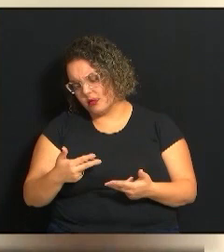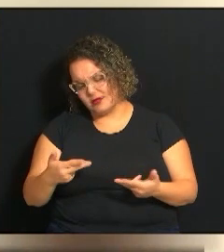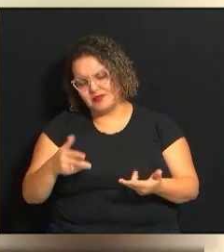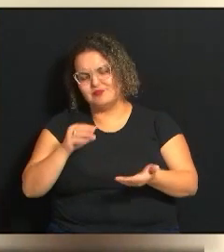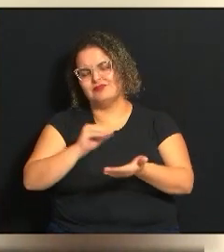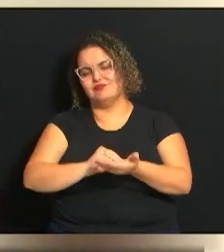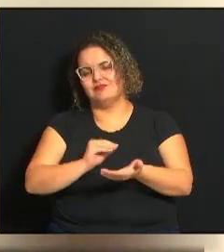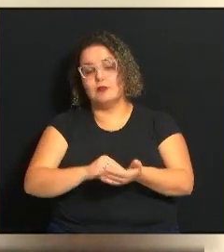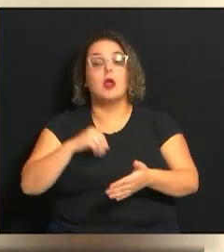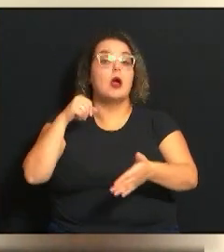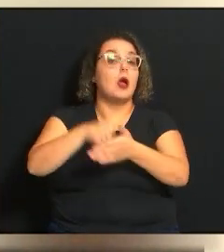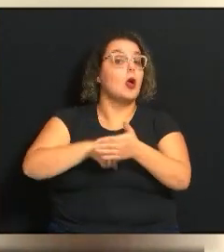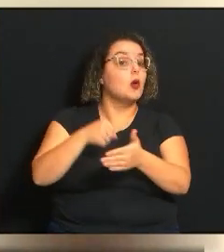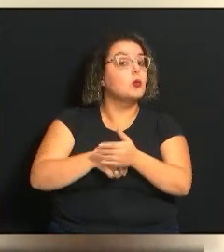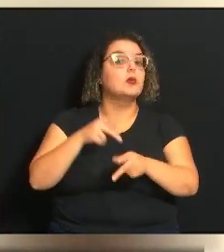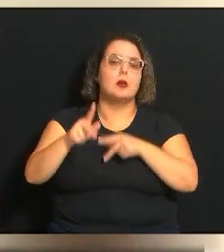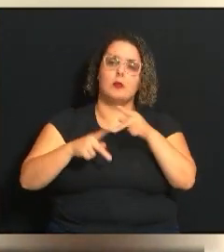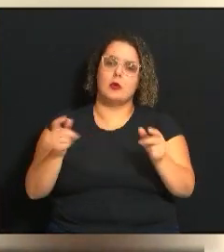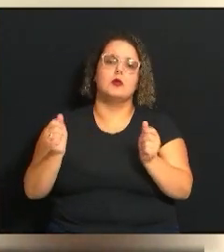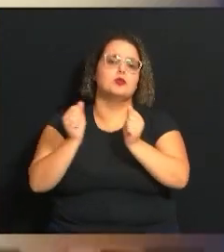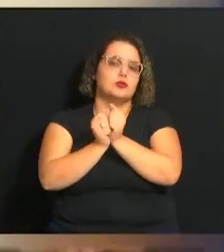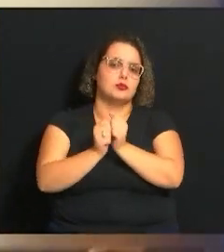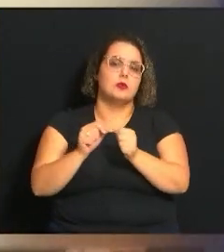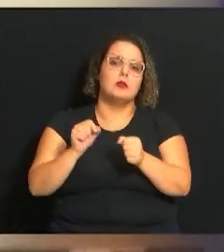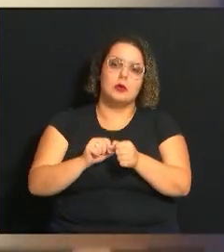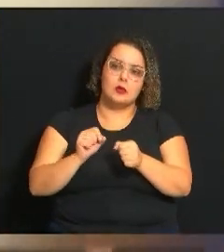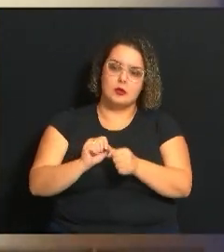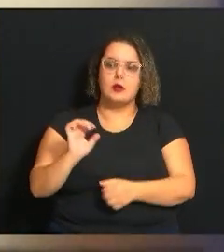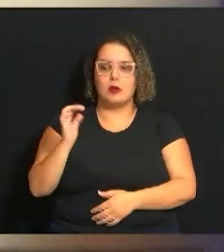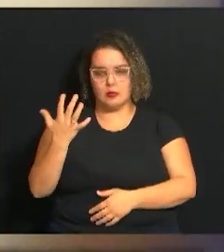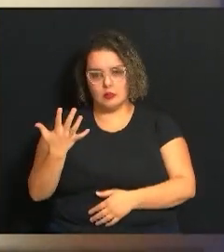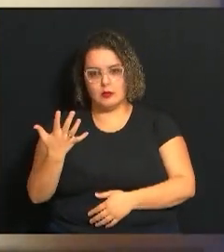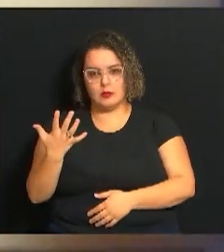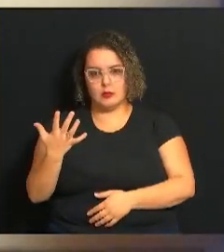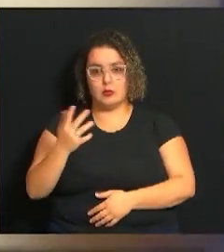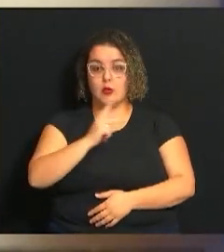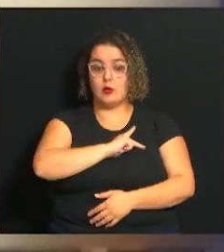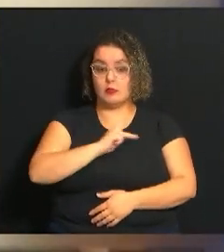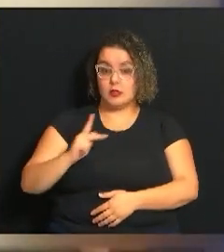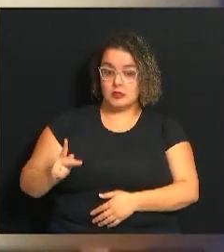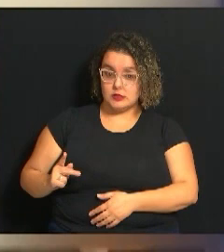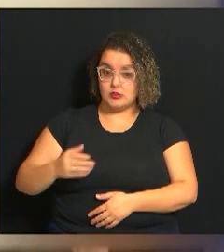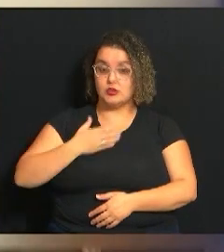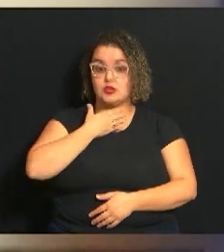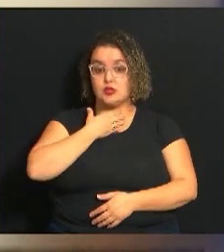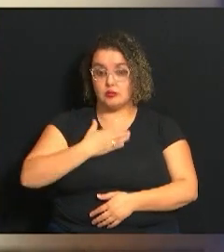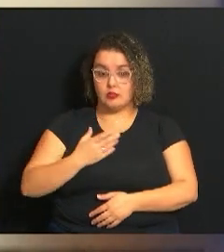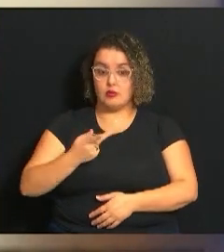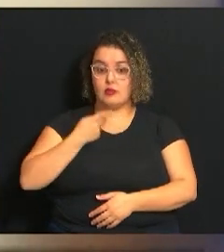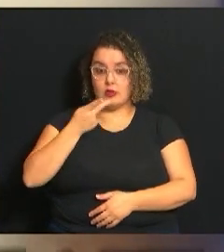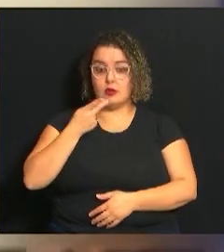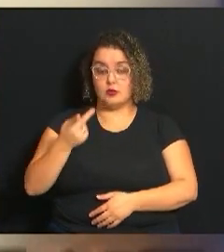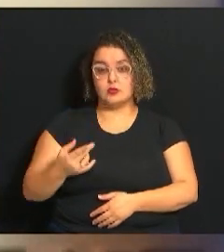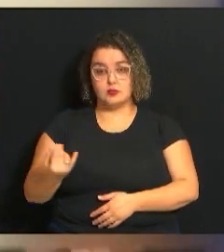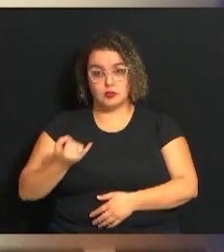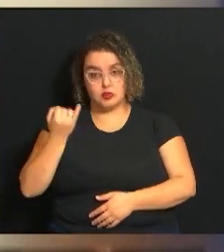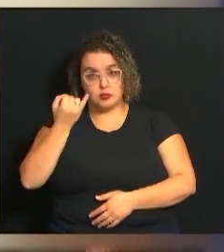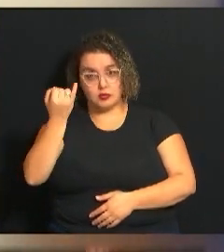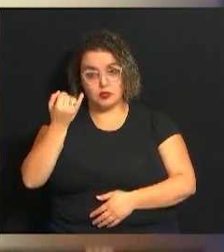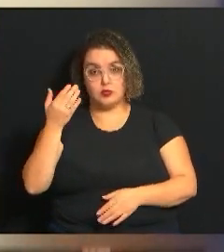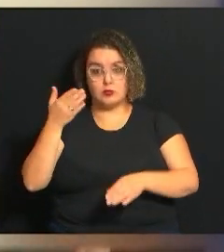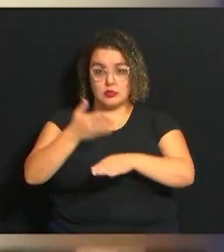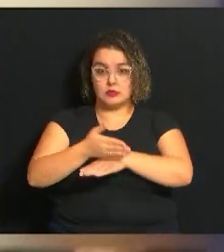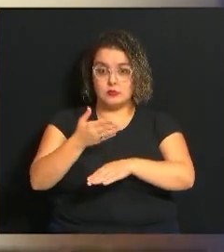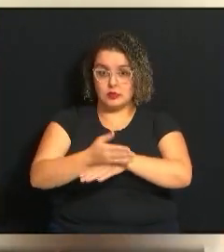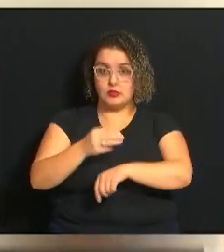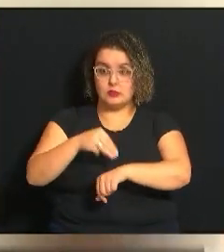população que juntos faz com que isso possa acontecer. O presidente Carmo Luiz falou sobre a importância da participação dos membros